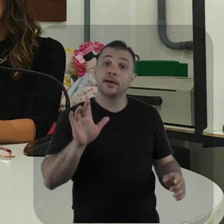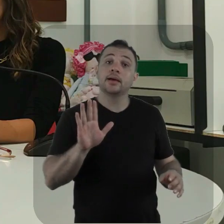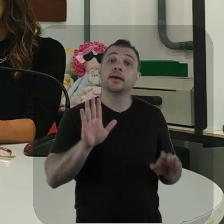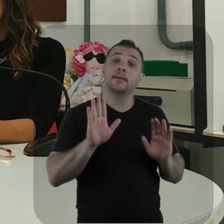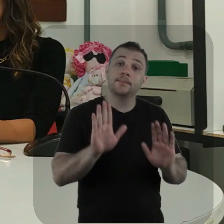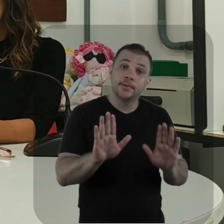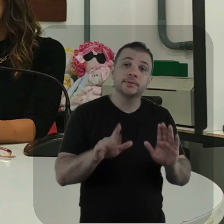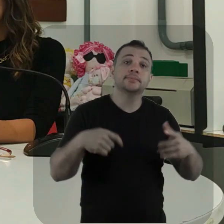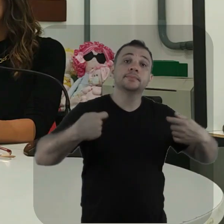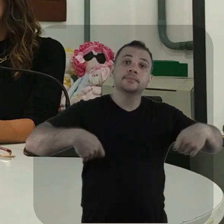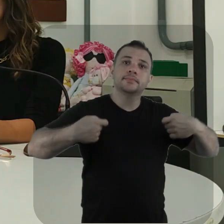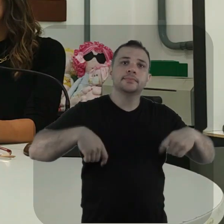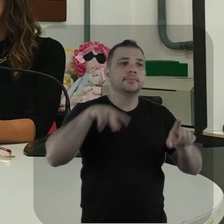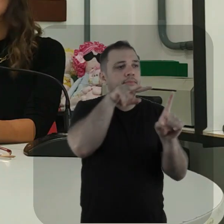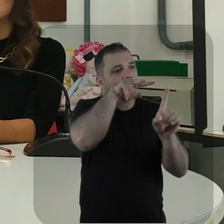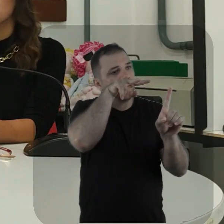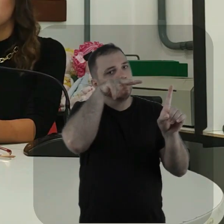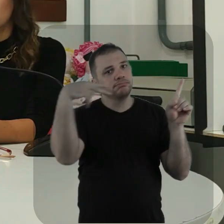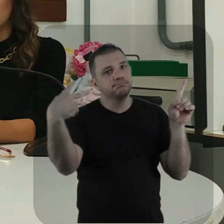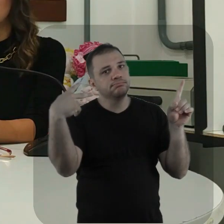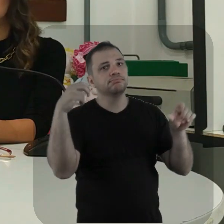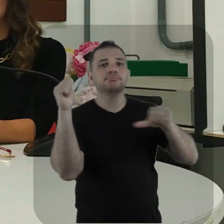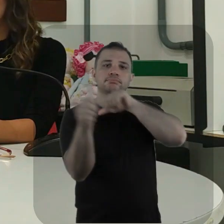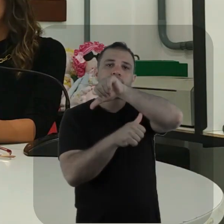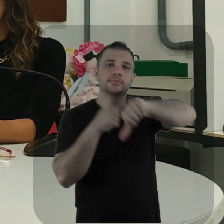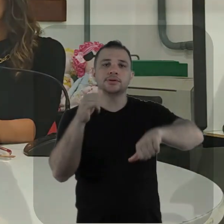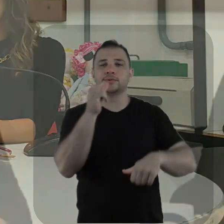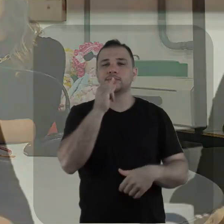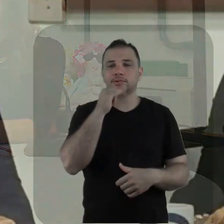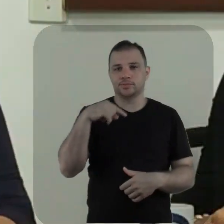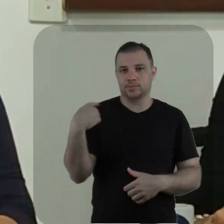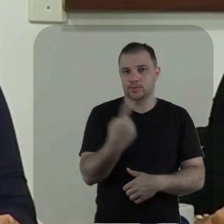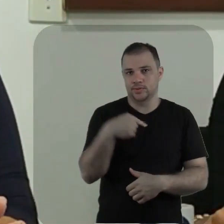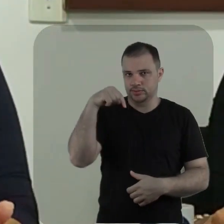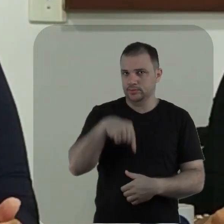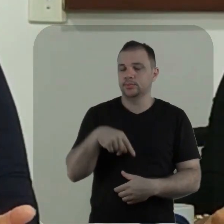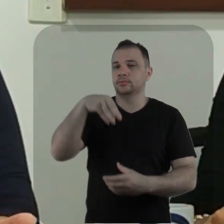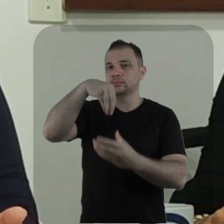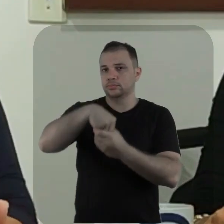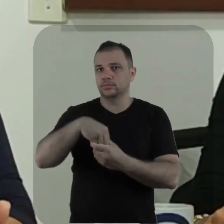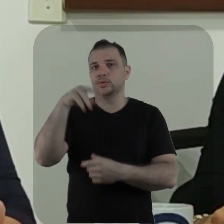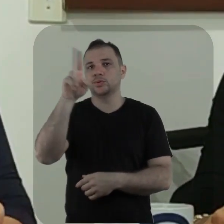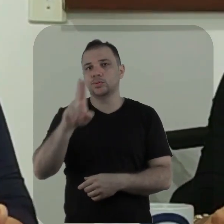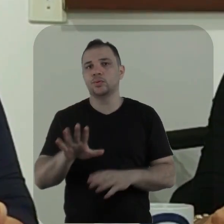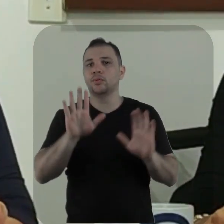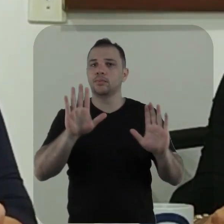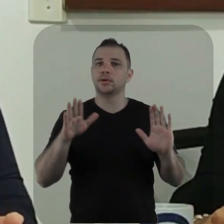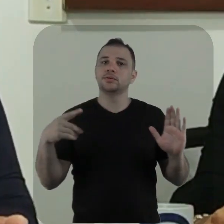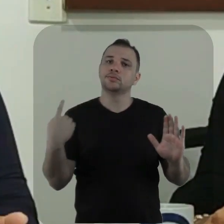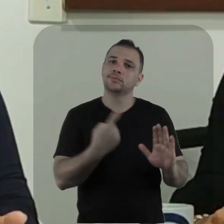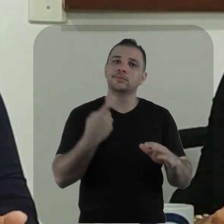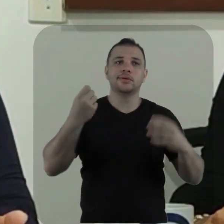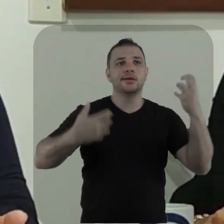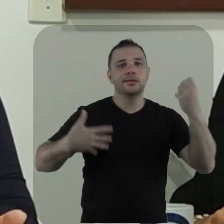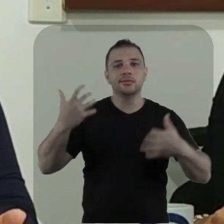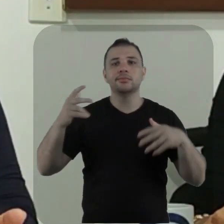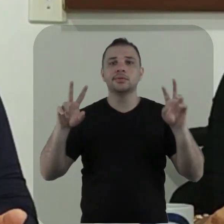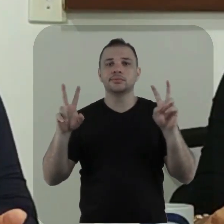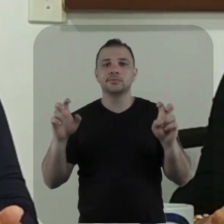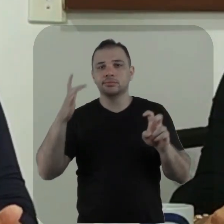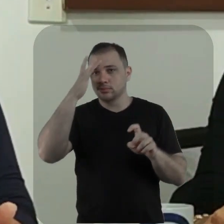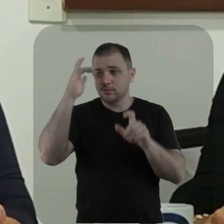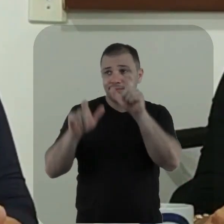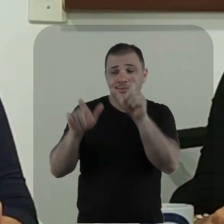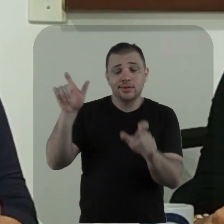né, se ter um outro olhar, desconstruir essa ideia. Né? A gente, por exemplo, está aqui dentro do núcleo de acessibilidade da UEMA e estamos falando